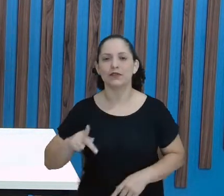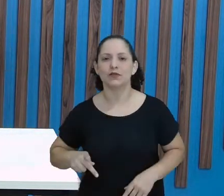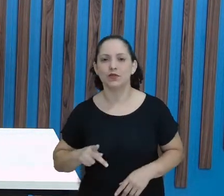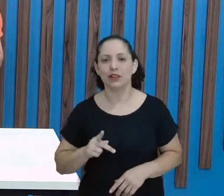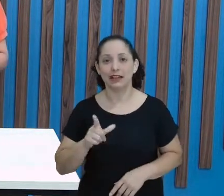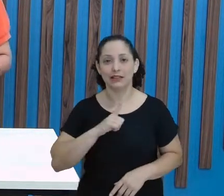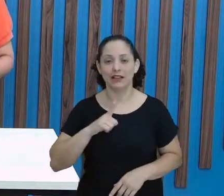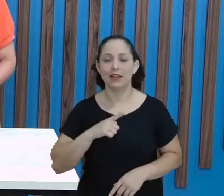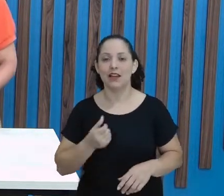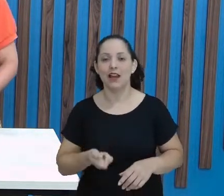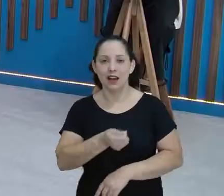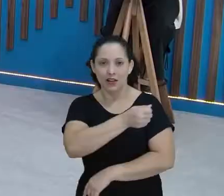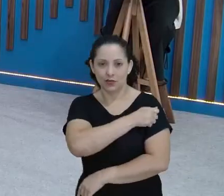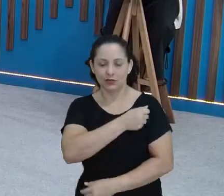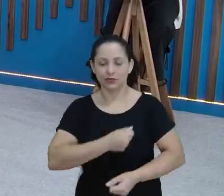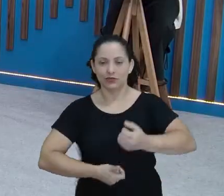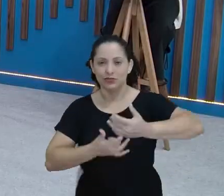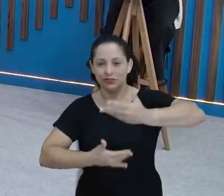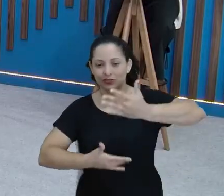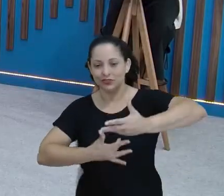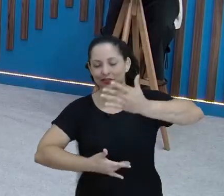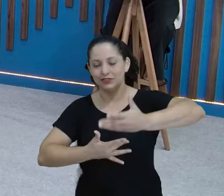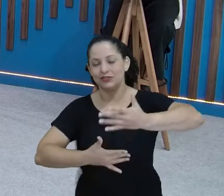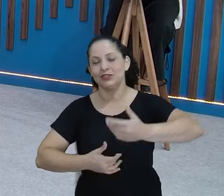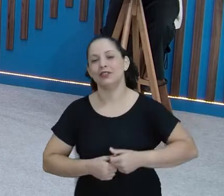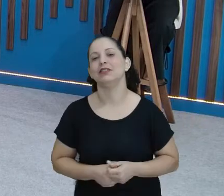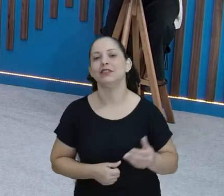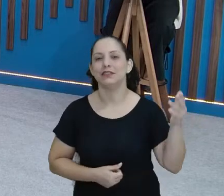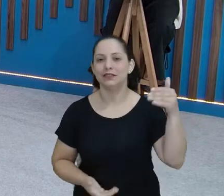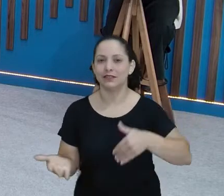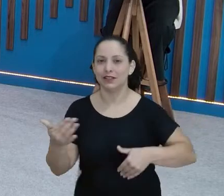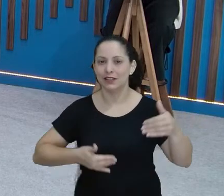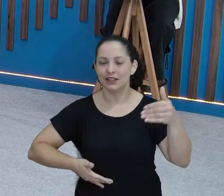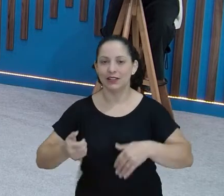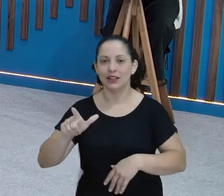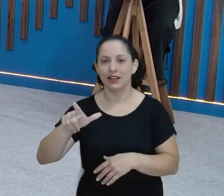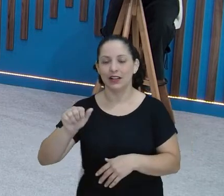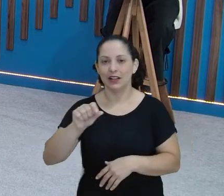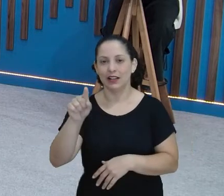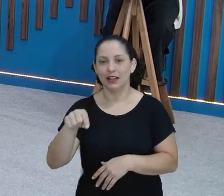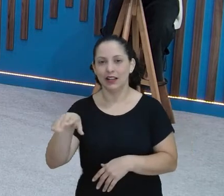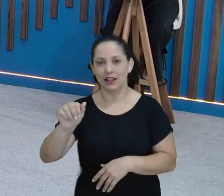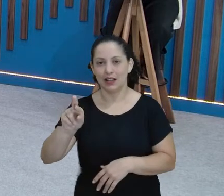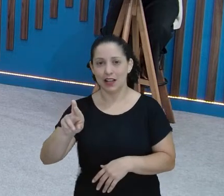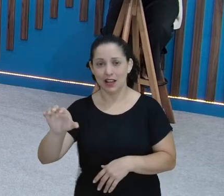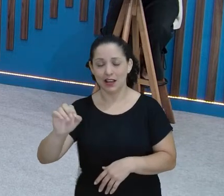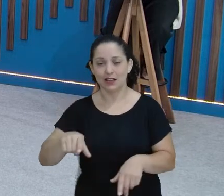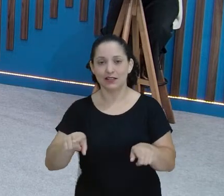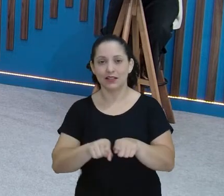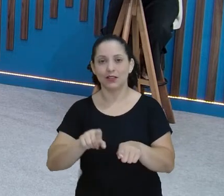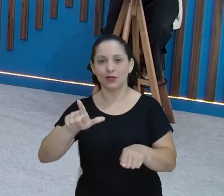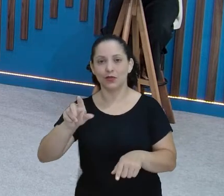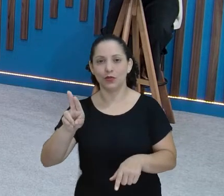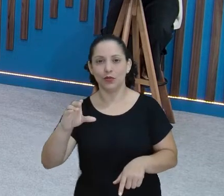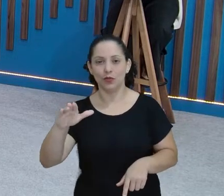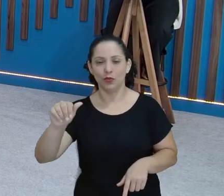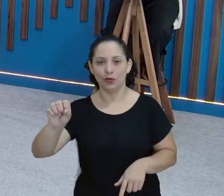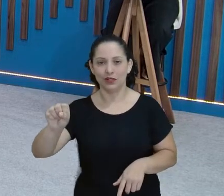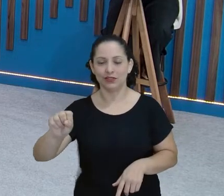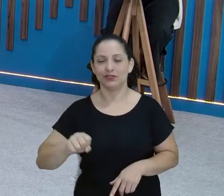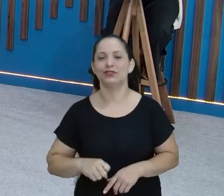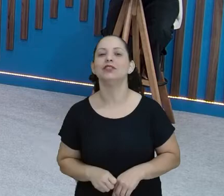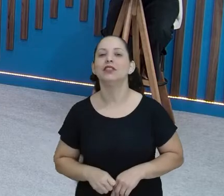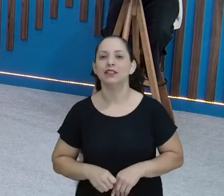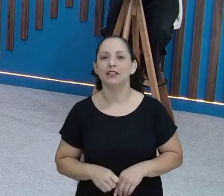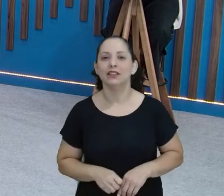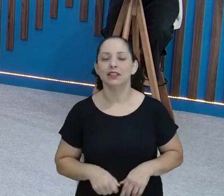aí? Estão aqui, professora Kátia, estão participando. Lázaro, Lucas, estão bem atentos à aula. Que maravilha, eu